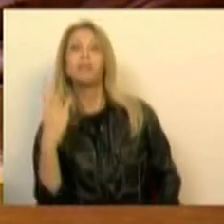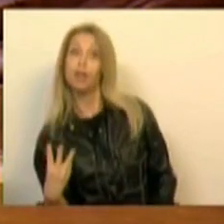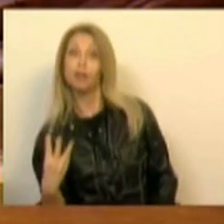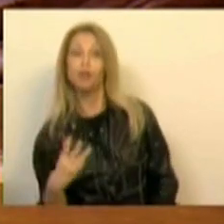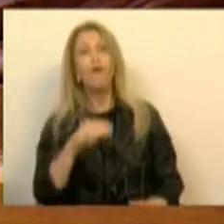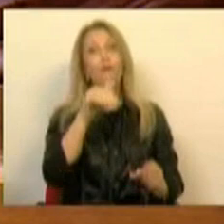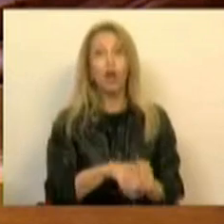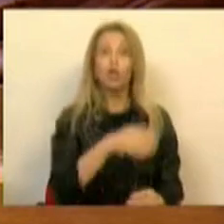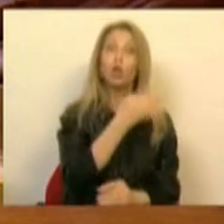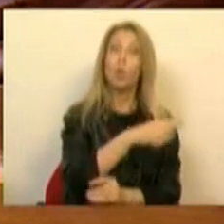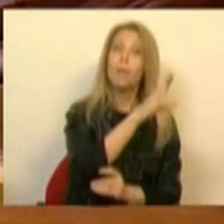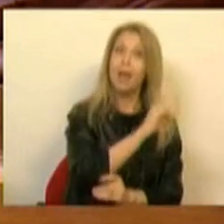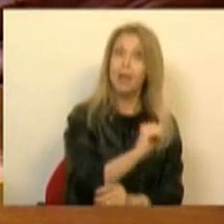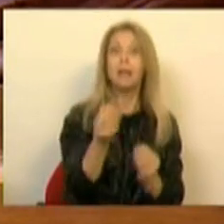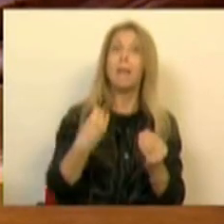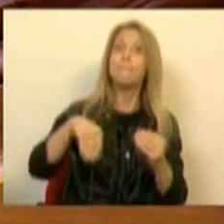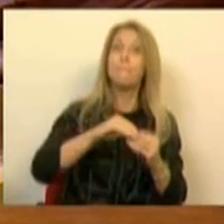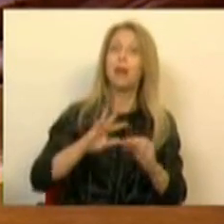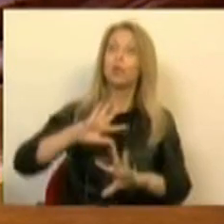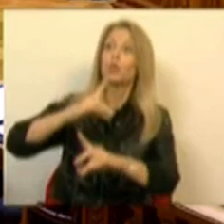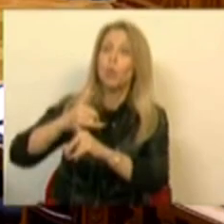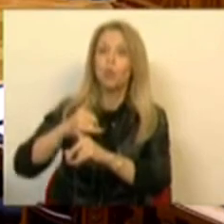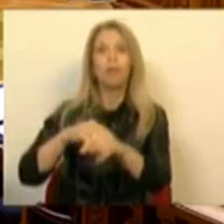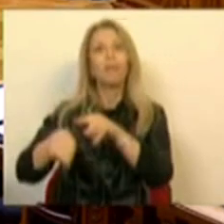PS com pelo menos mais outros deputados.